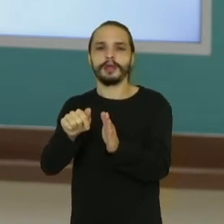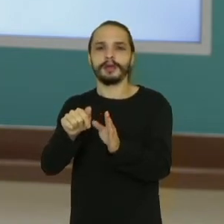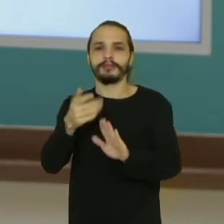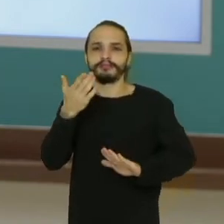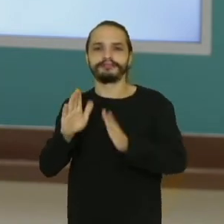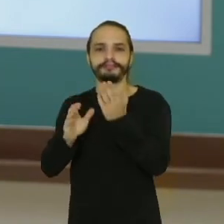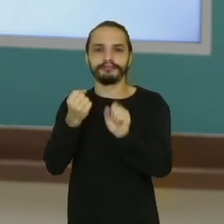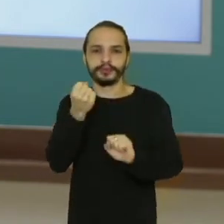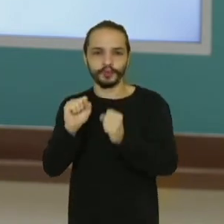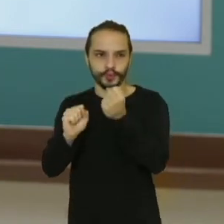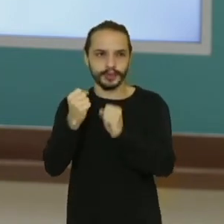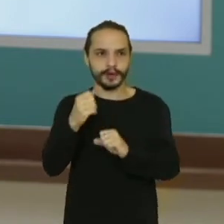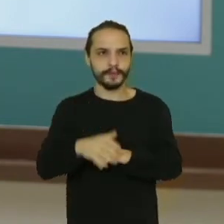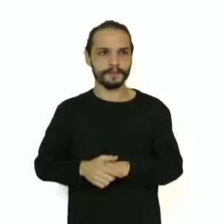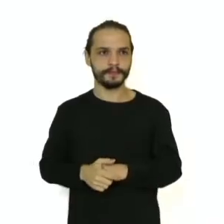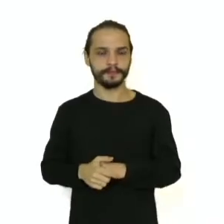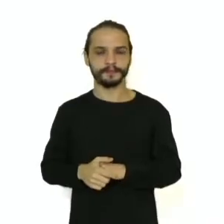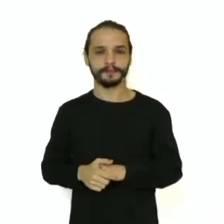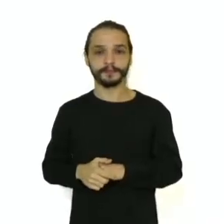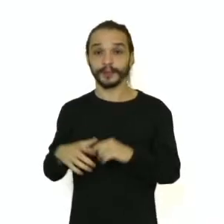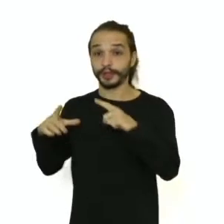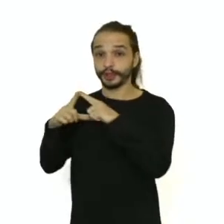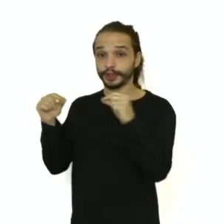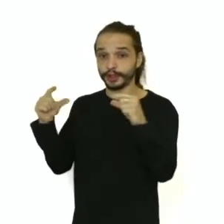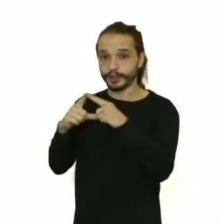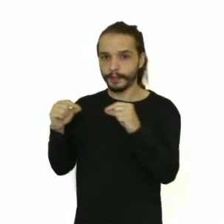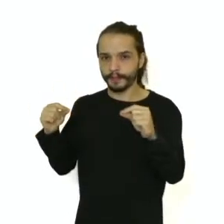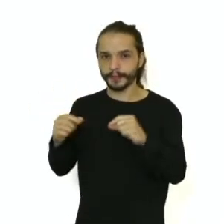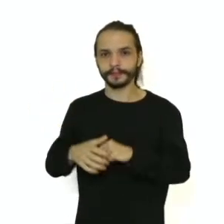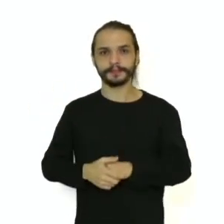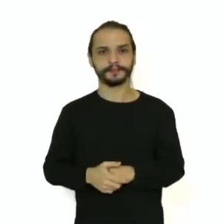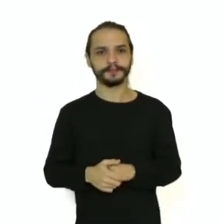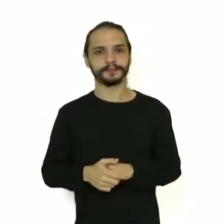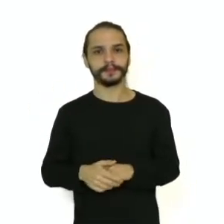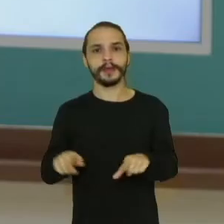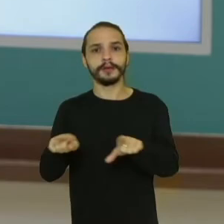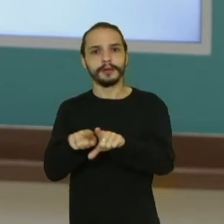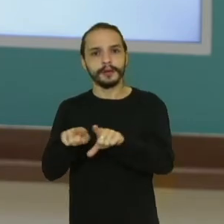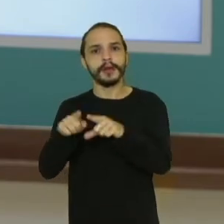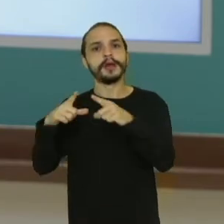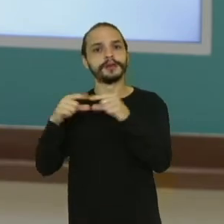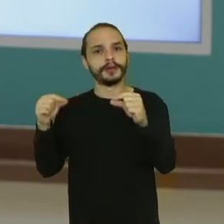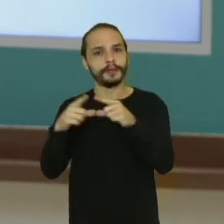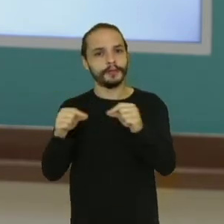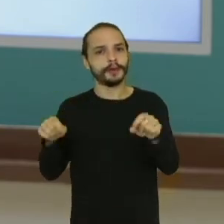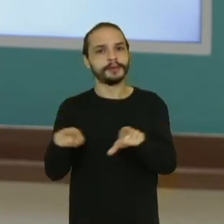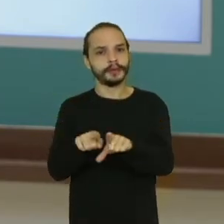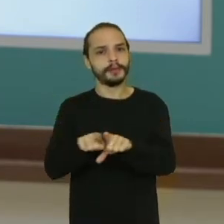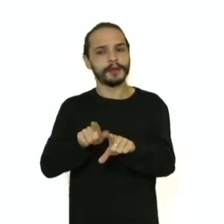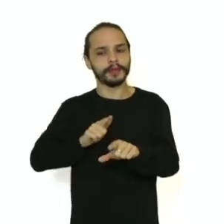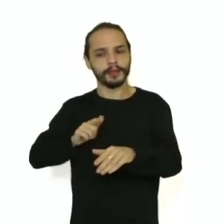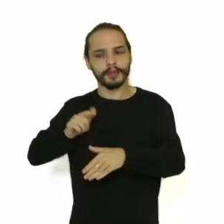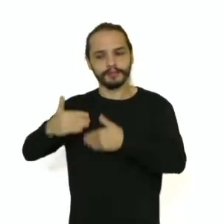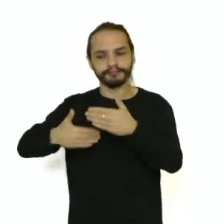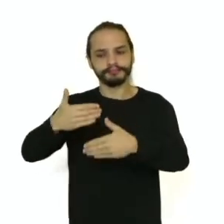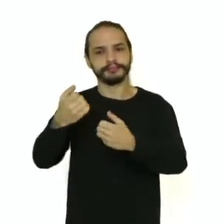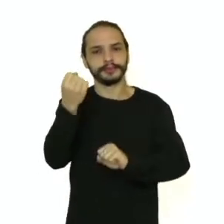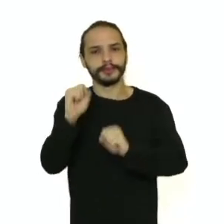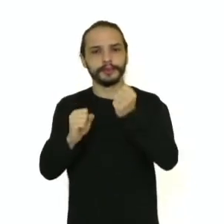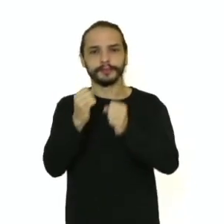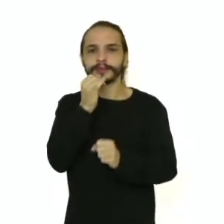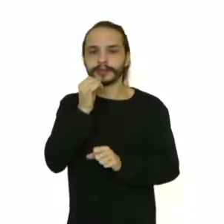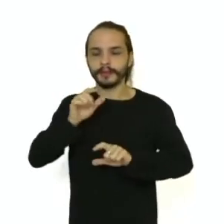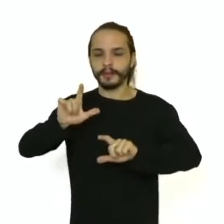bem. Então vamos falar do Japão agora. O Japão também passou por um processo industrial, então cidades como